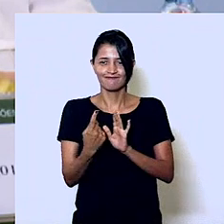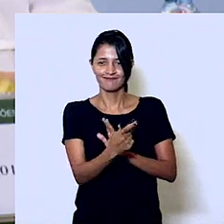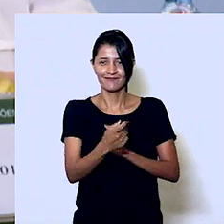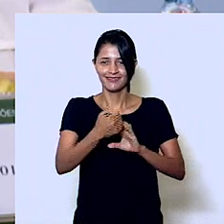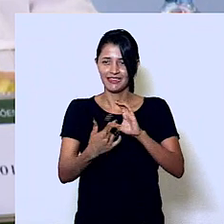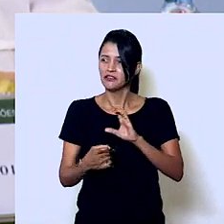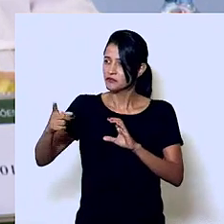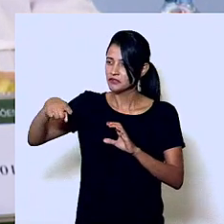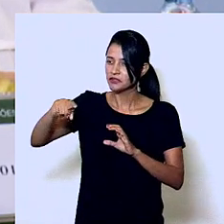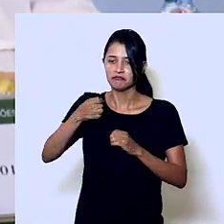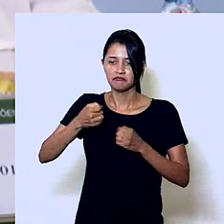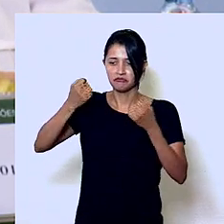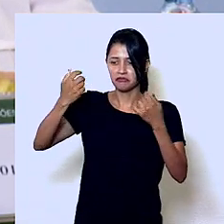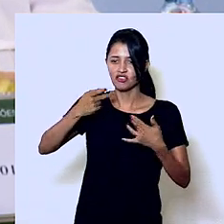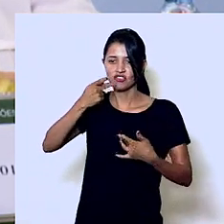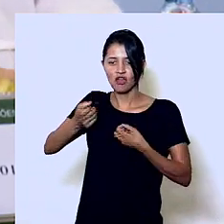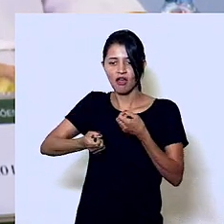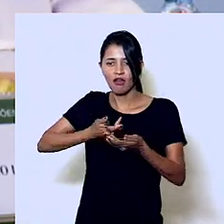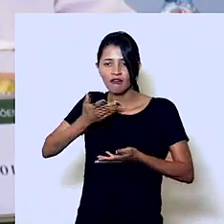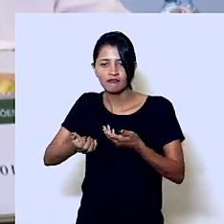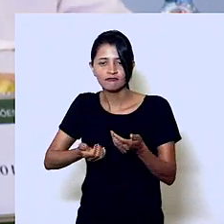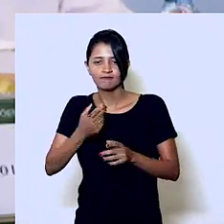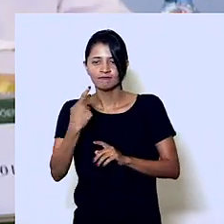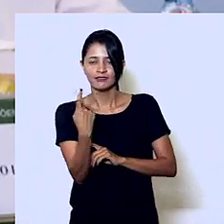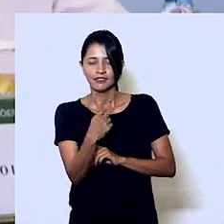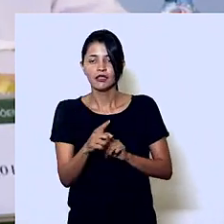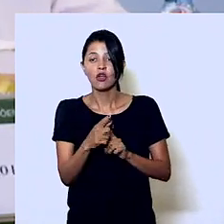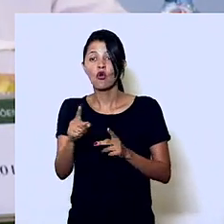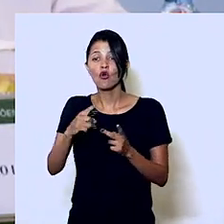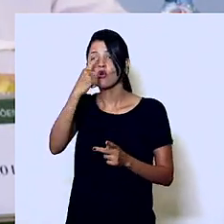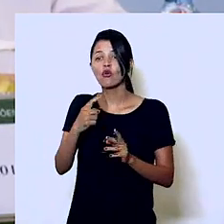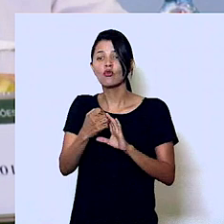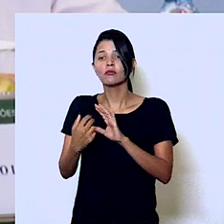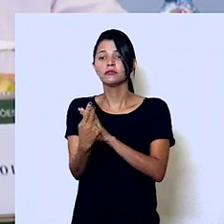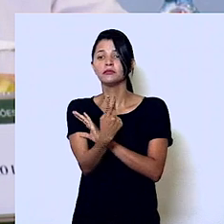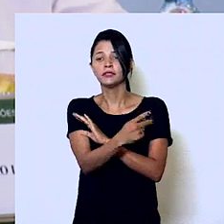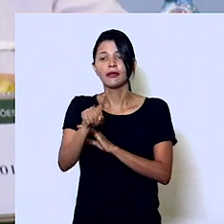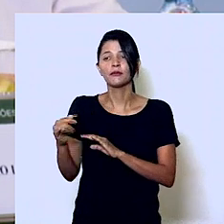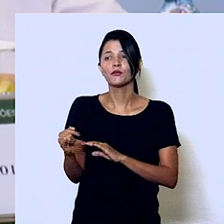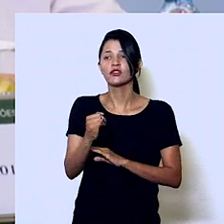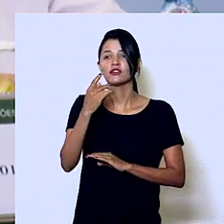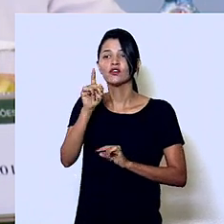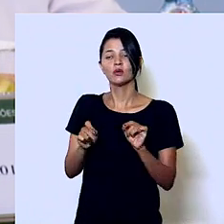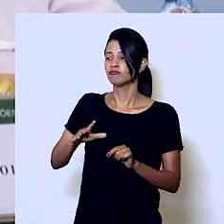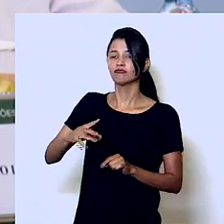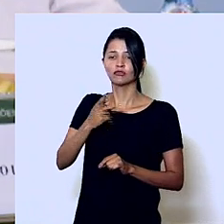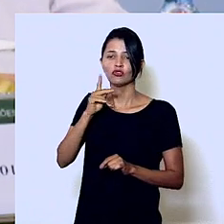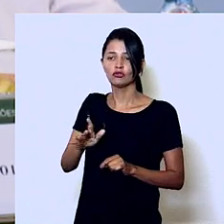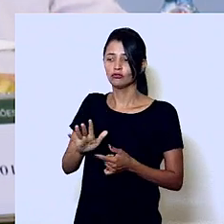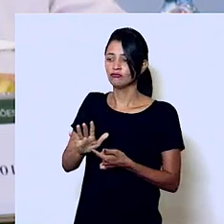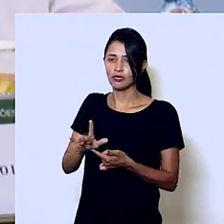plasticidade, né? E um outro traço que é fundamental, acho que todos referiram-se a isso, desde